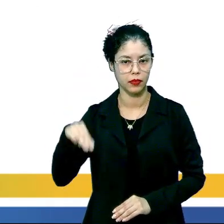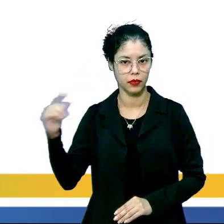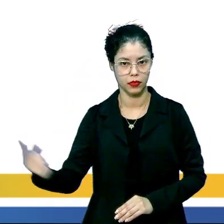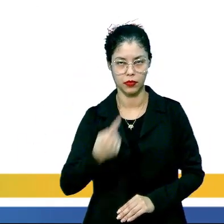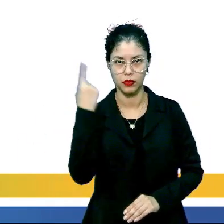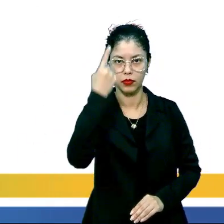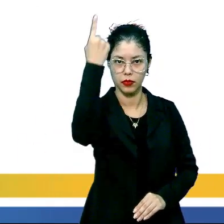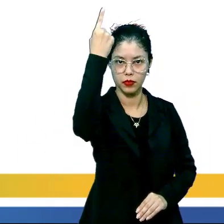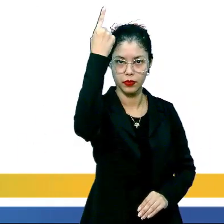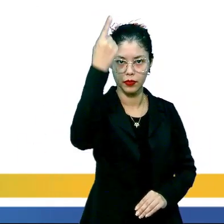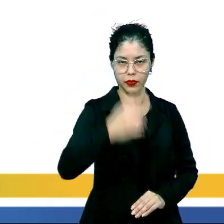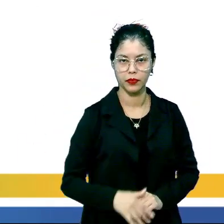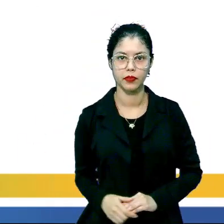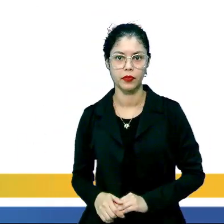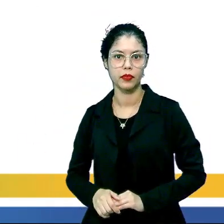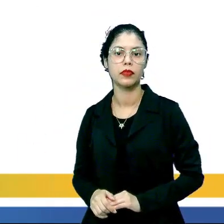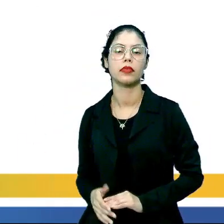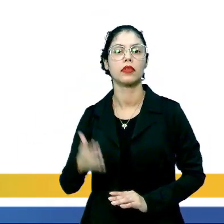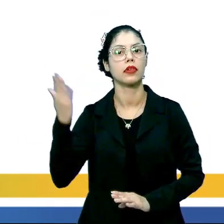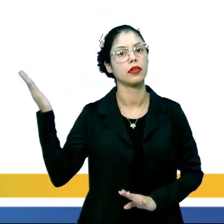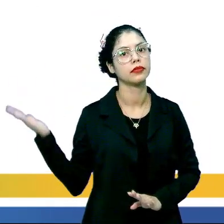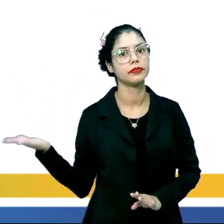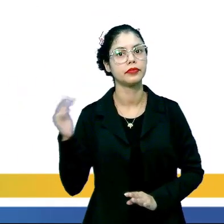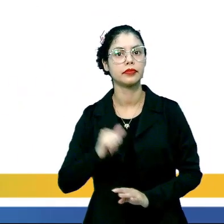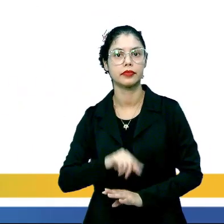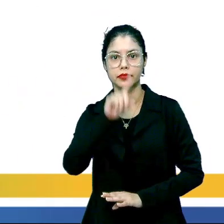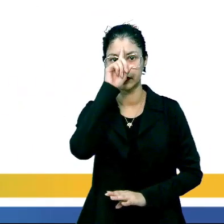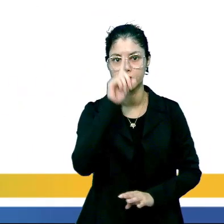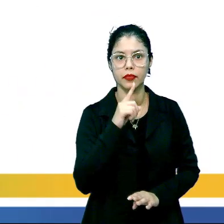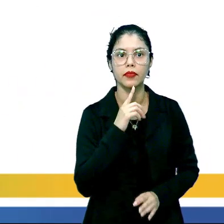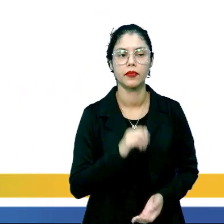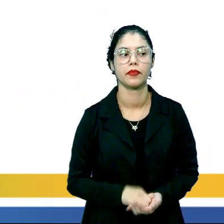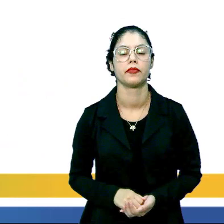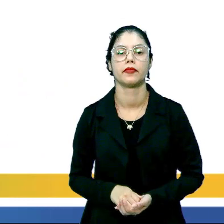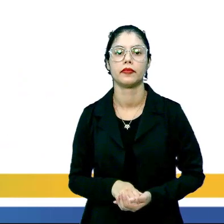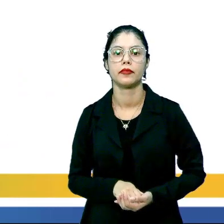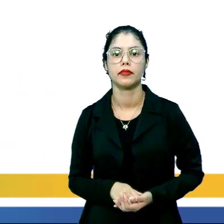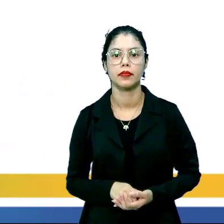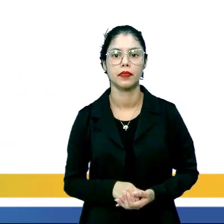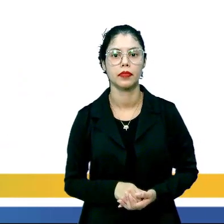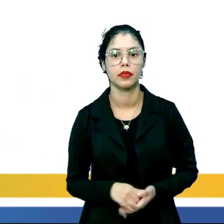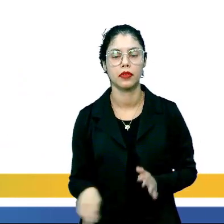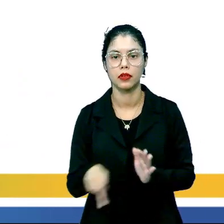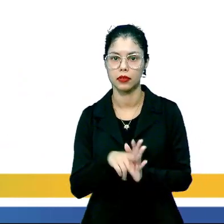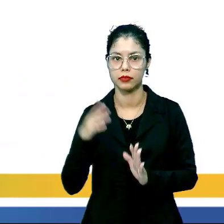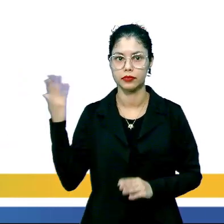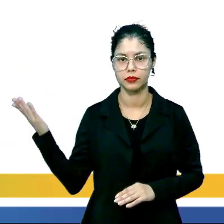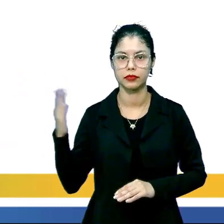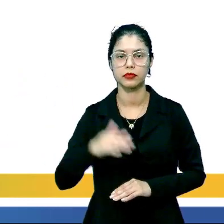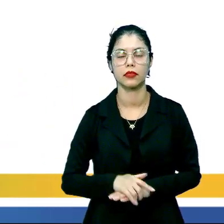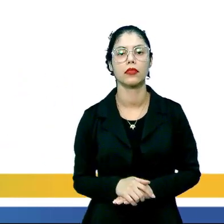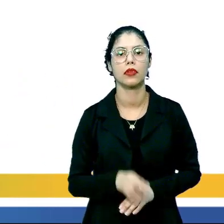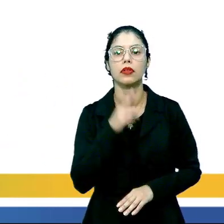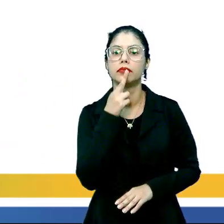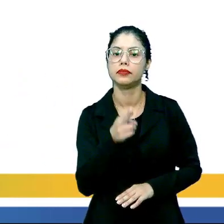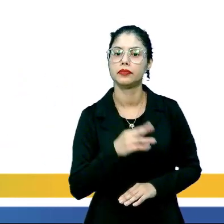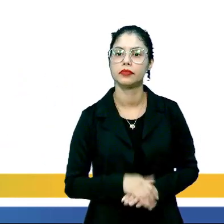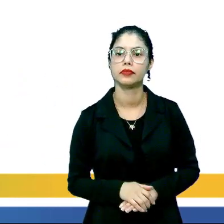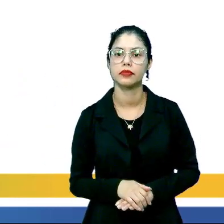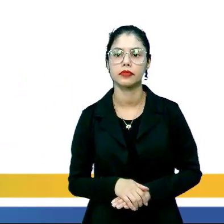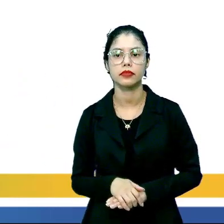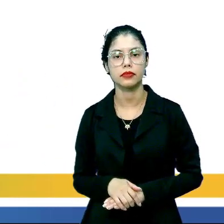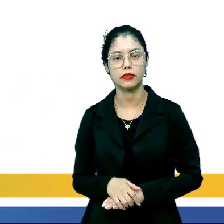822 metros de altura. Essa torre que a gente pode ver aí na figura. Então, justamente é a resposta que